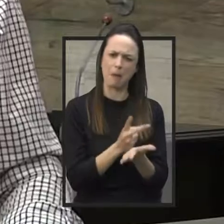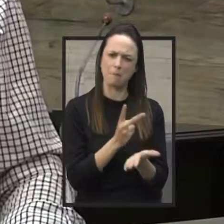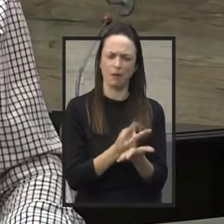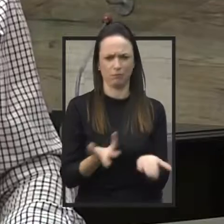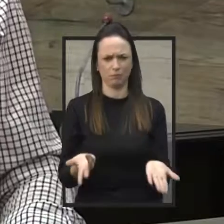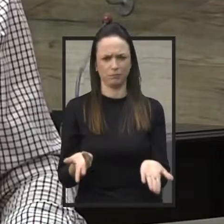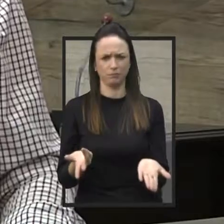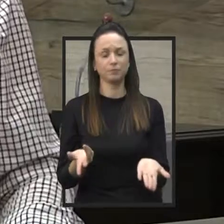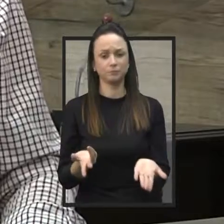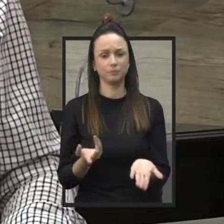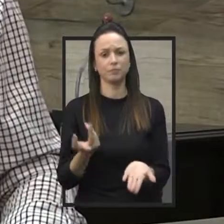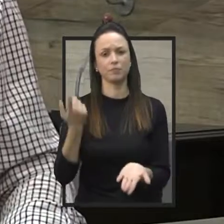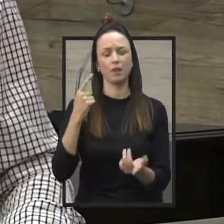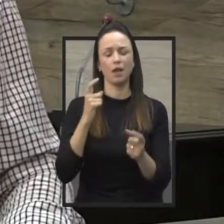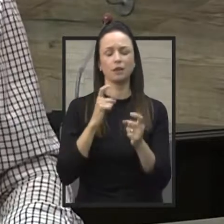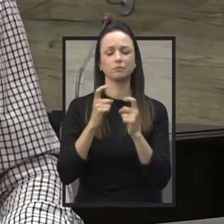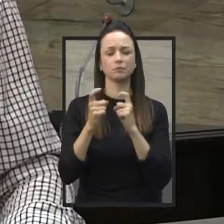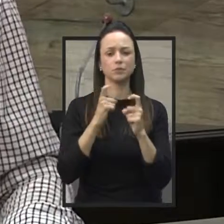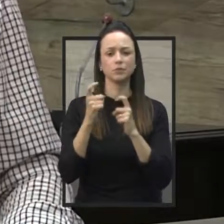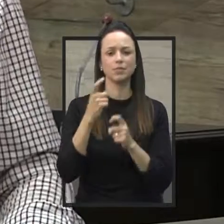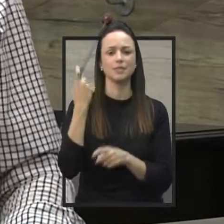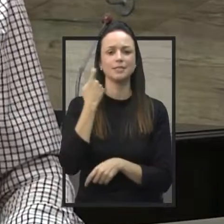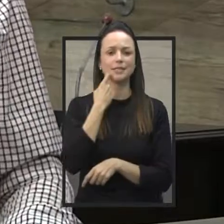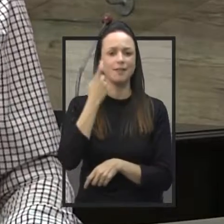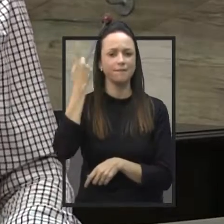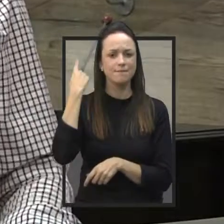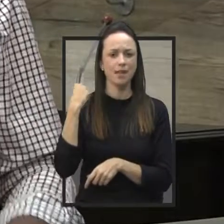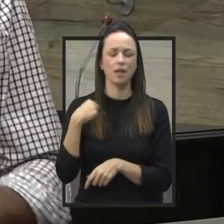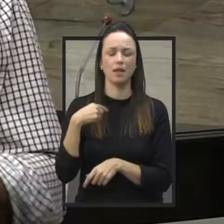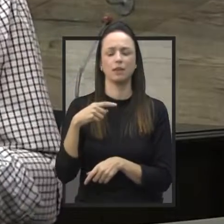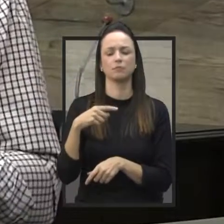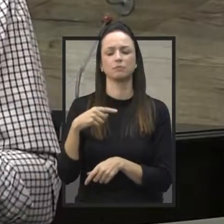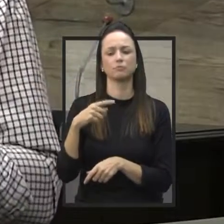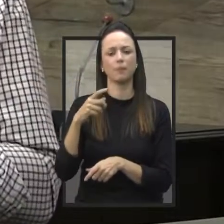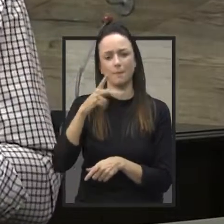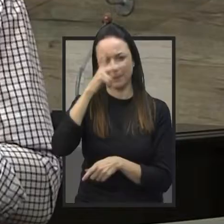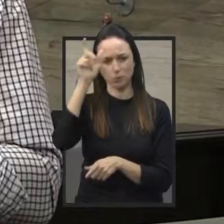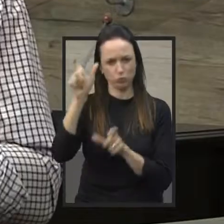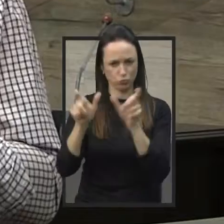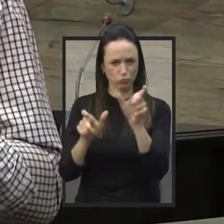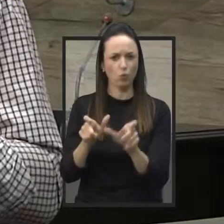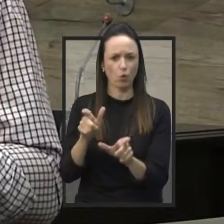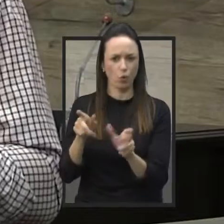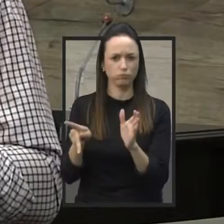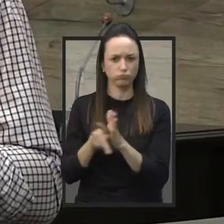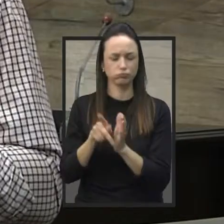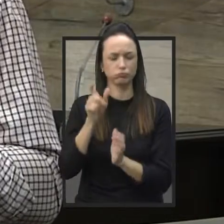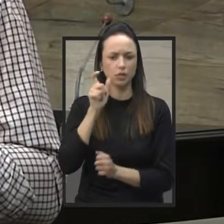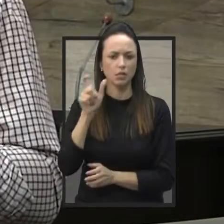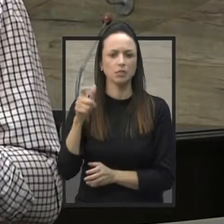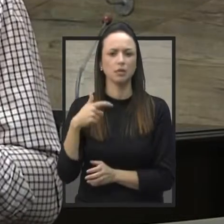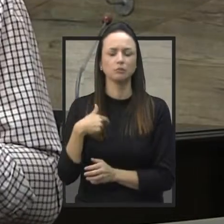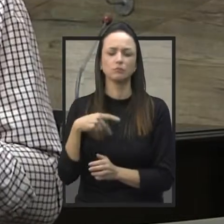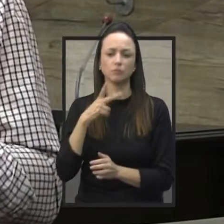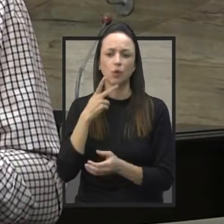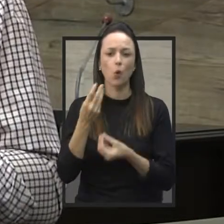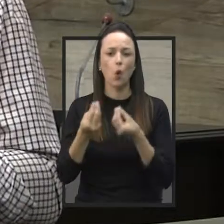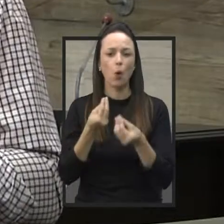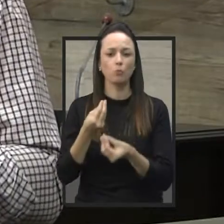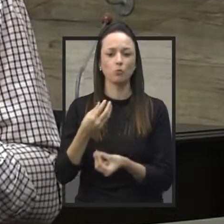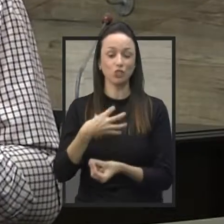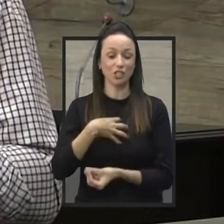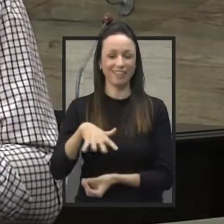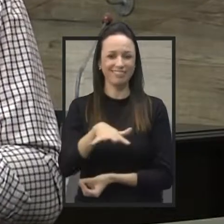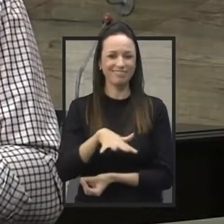sexta-feira passada, uma reunião com os interessados, e eu pedi para eles, eu falei assim, olha, da maneira que está, é praticamente